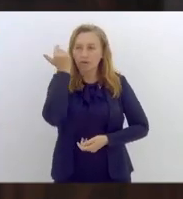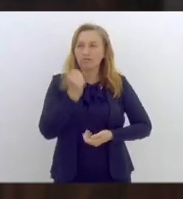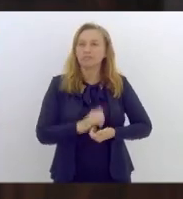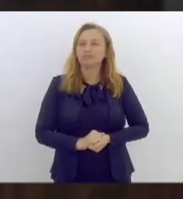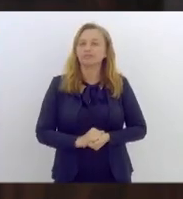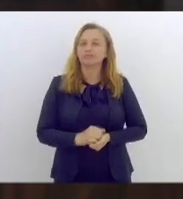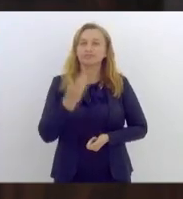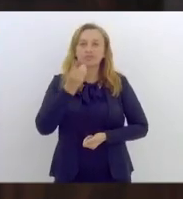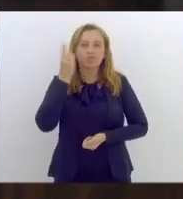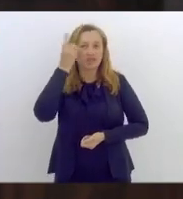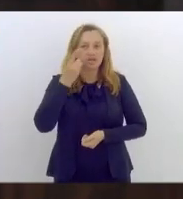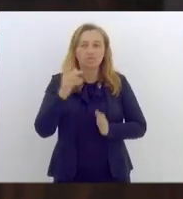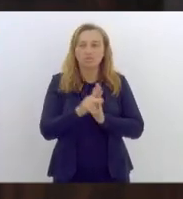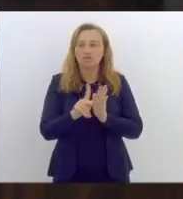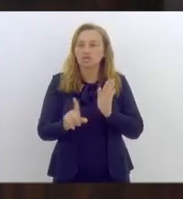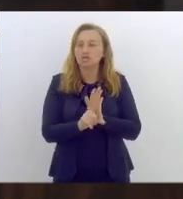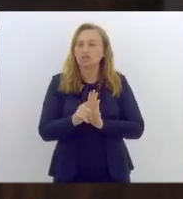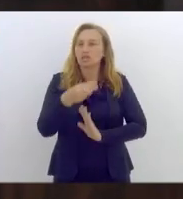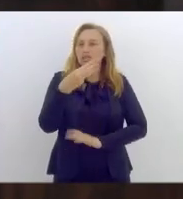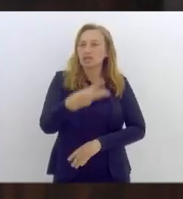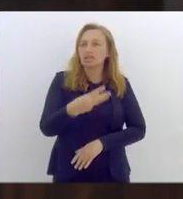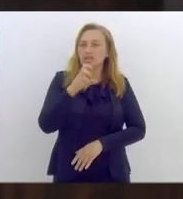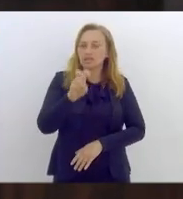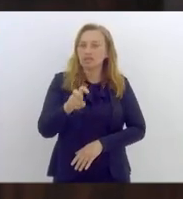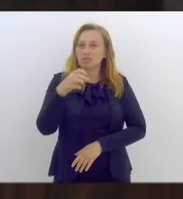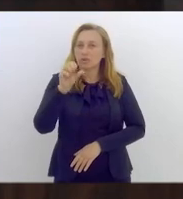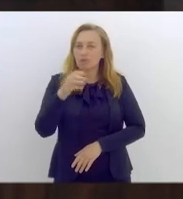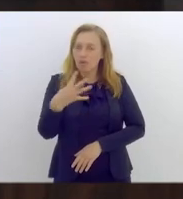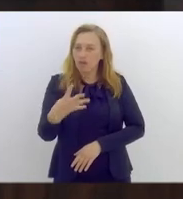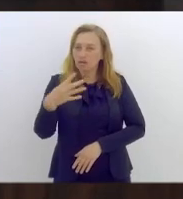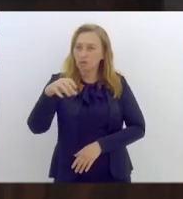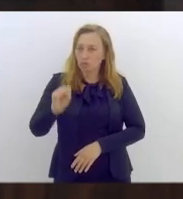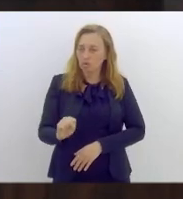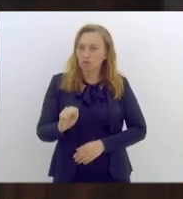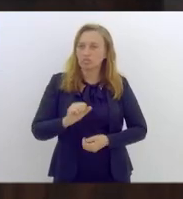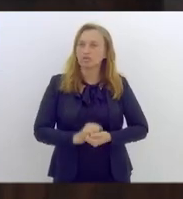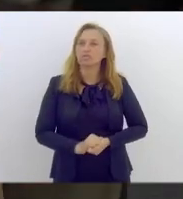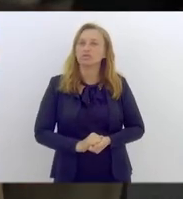uma projeto de lei 3 3 5 4 8